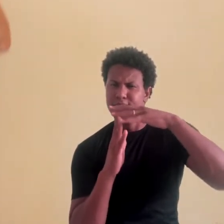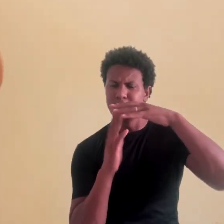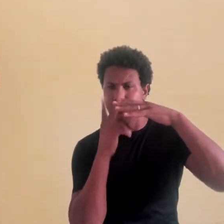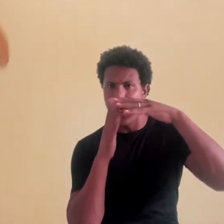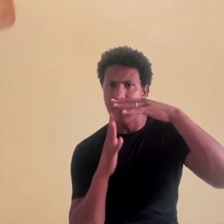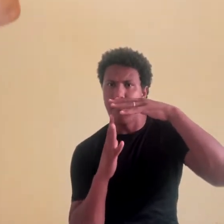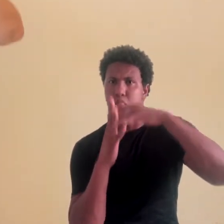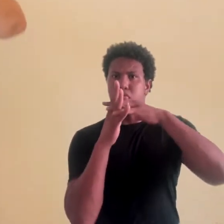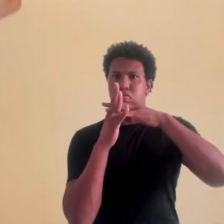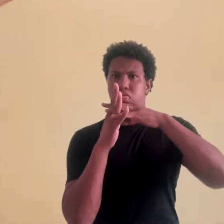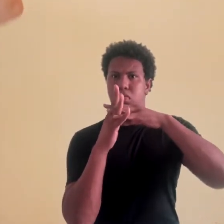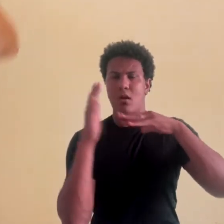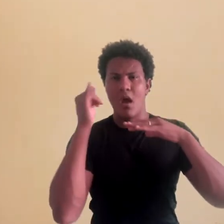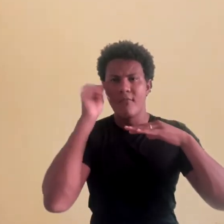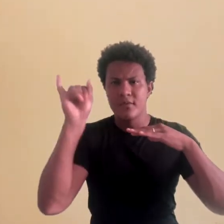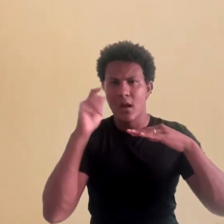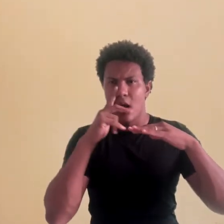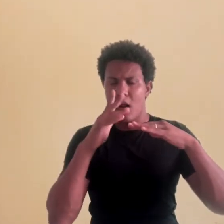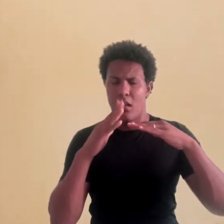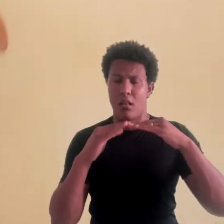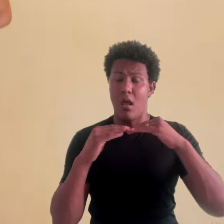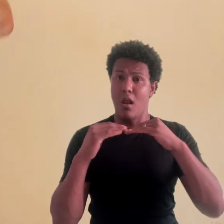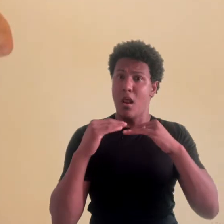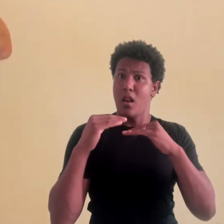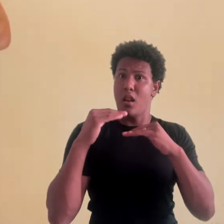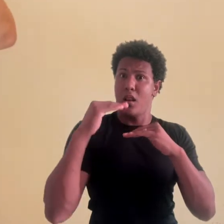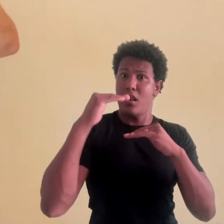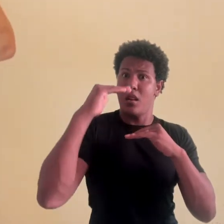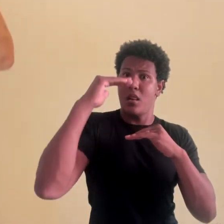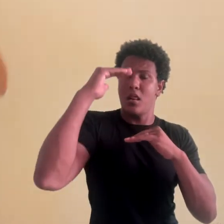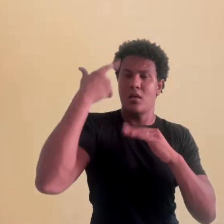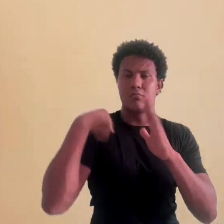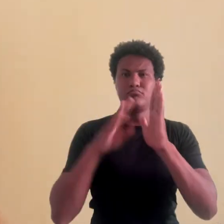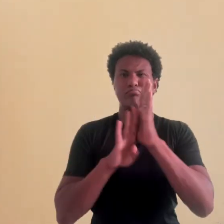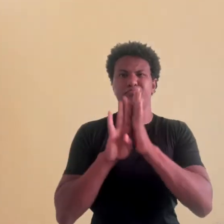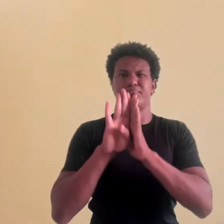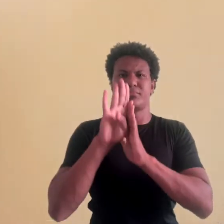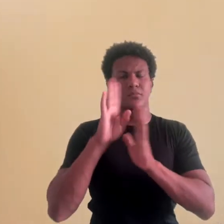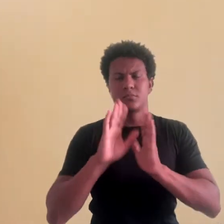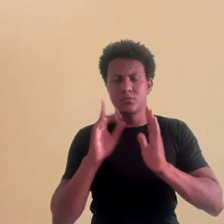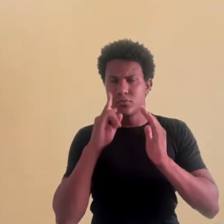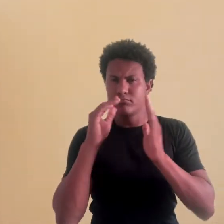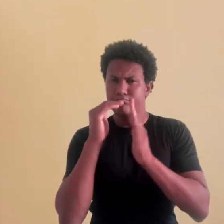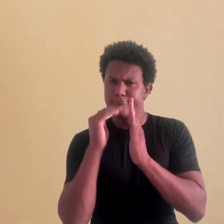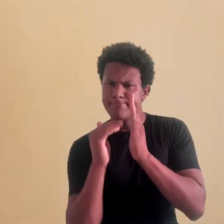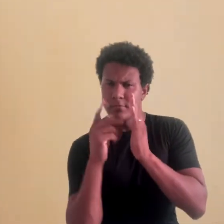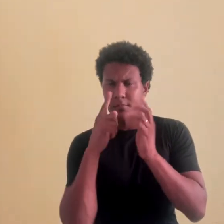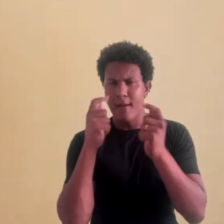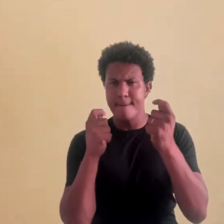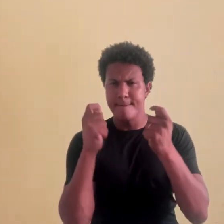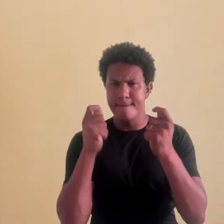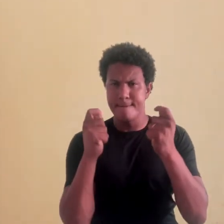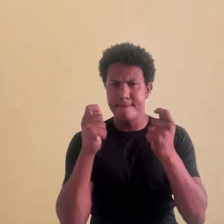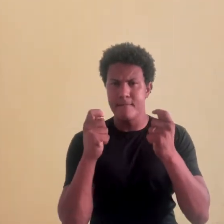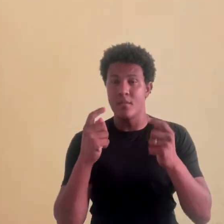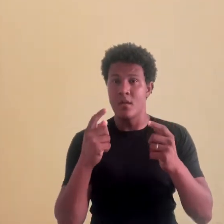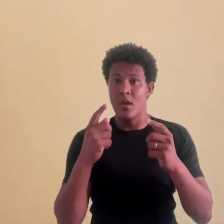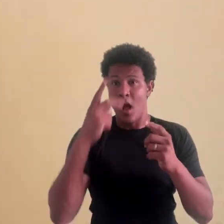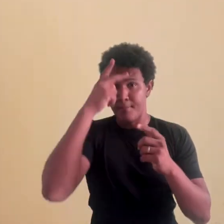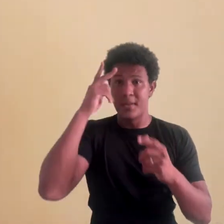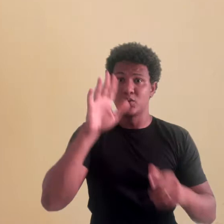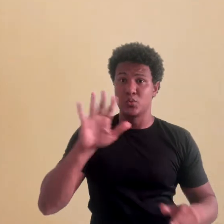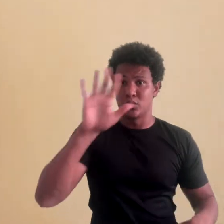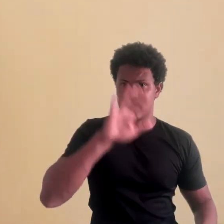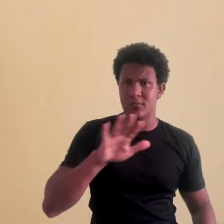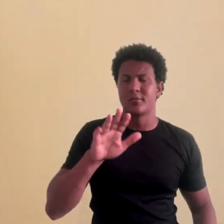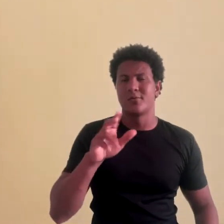tem algumas partes mais altas. Então ele é para limitar essas partes mais altas, beleza? E muita gente usa ele mais como volume.